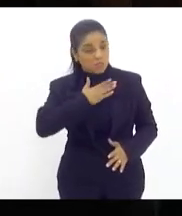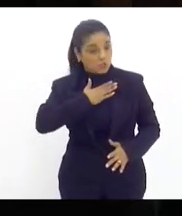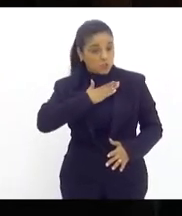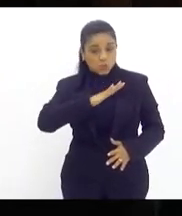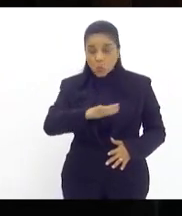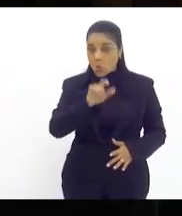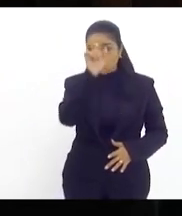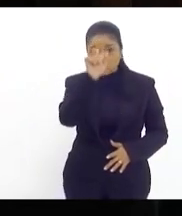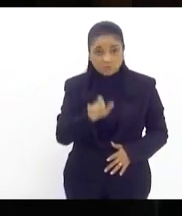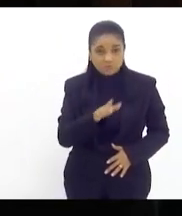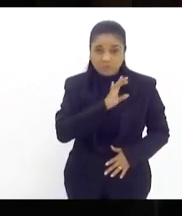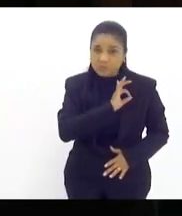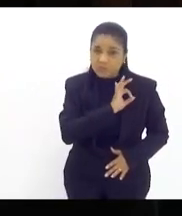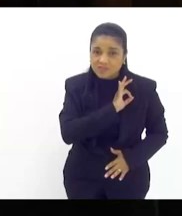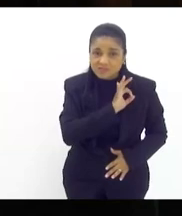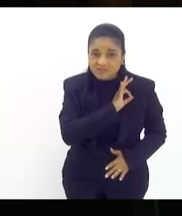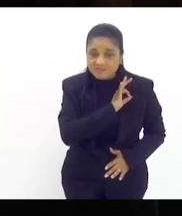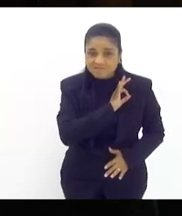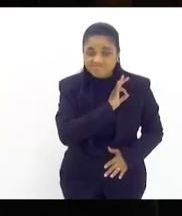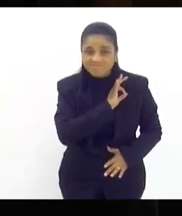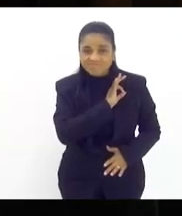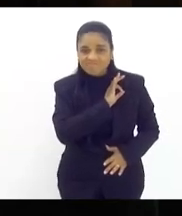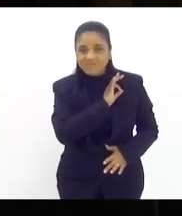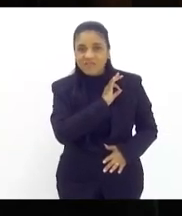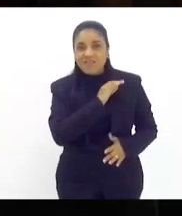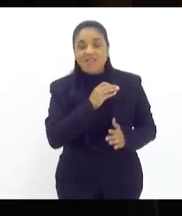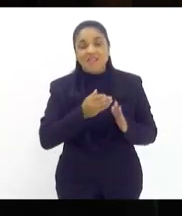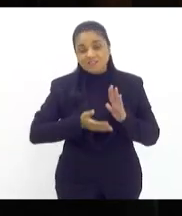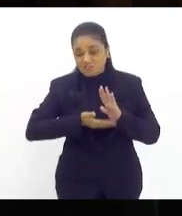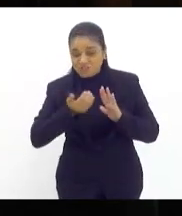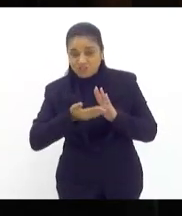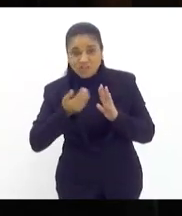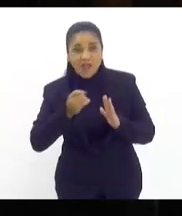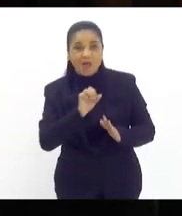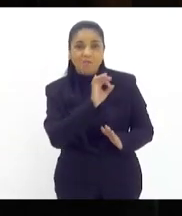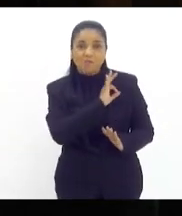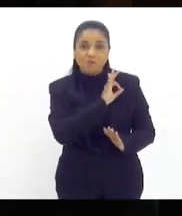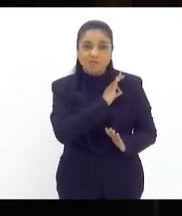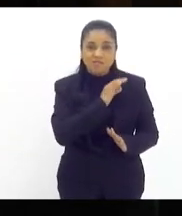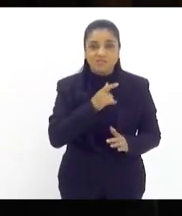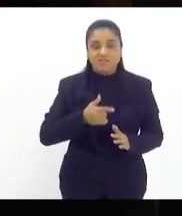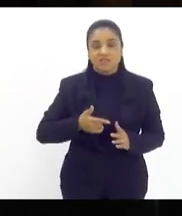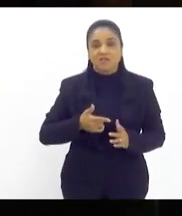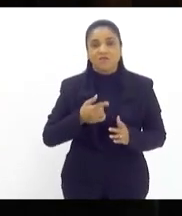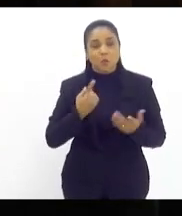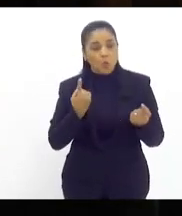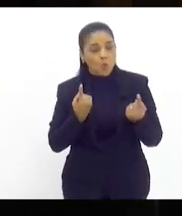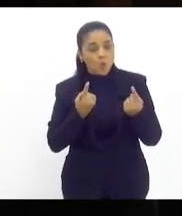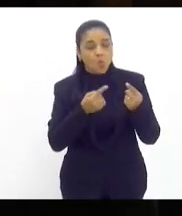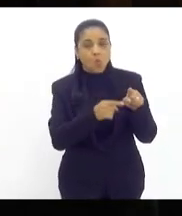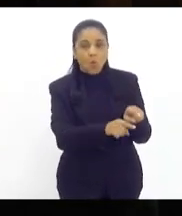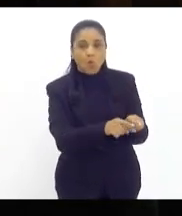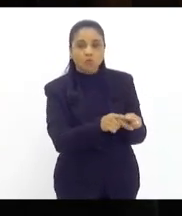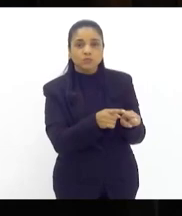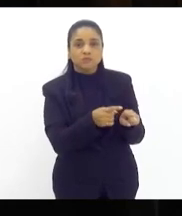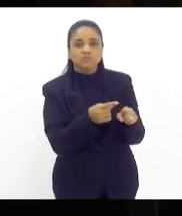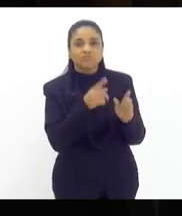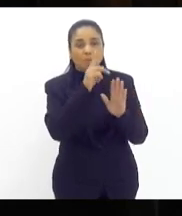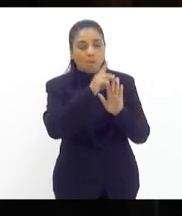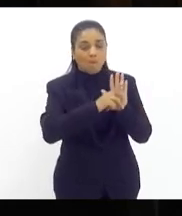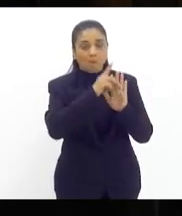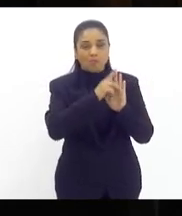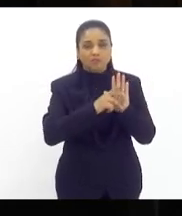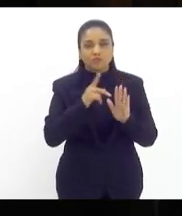polícia querem desmilitarizar a polícia foram contrários a um projeto salvo engano deputado Anderson Moraes que